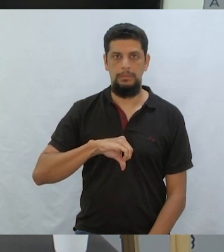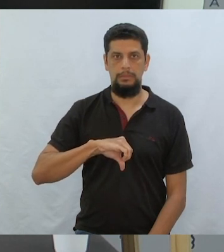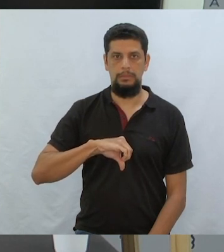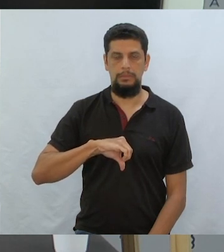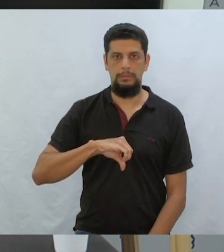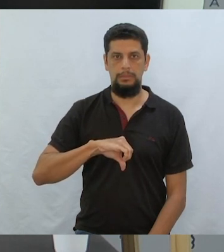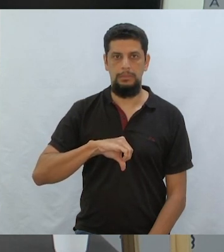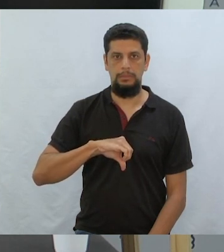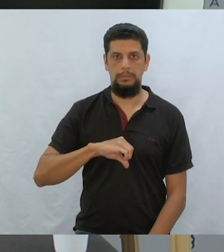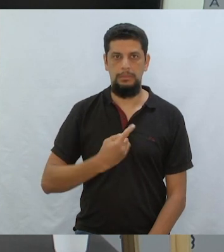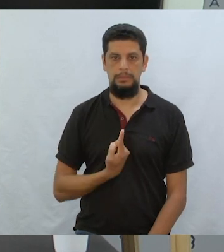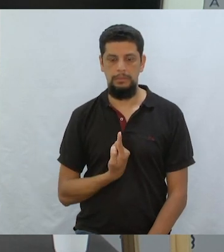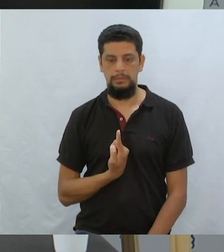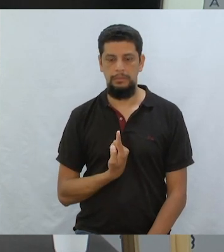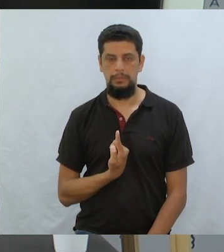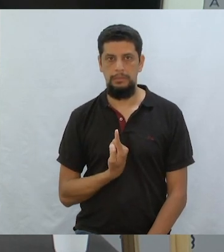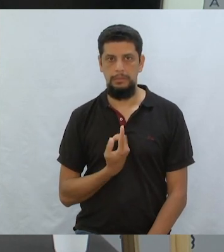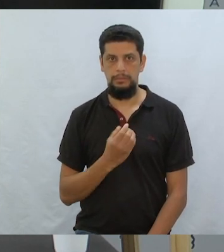nove.